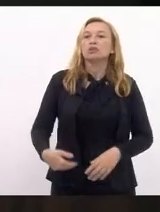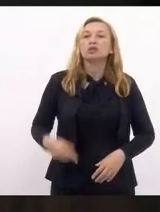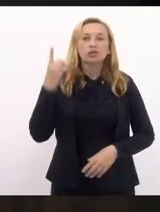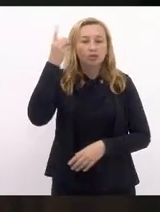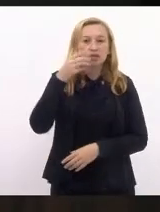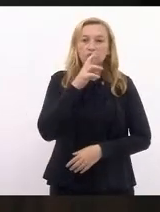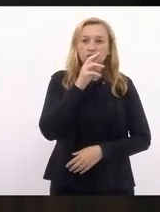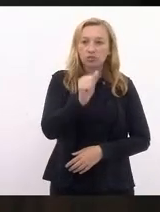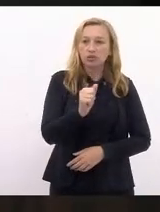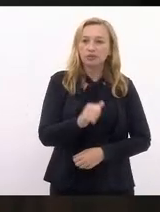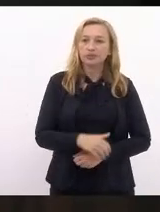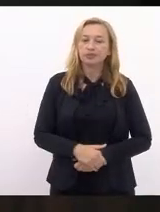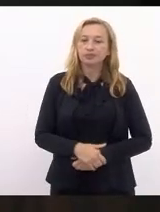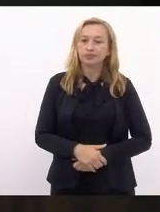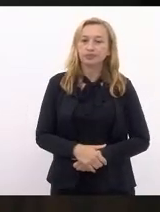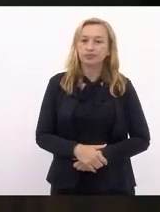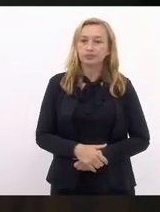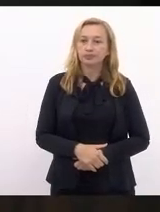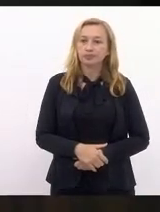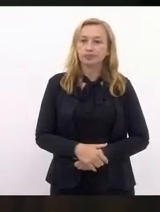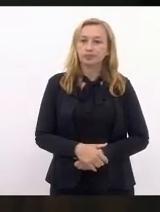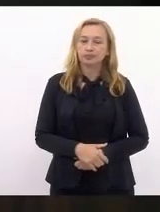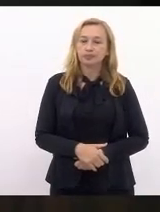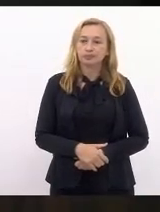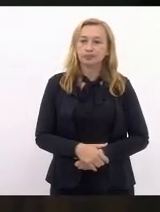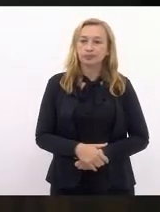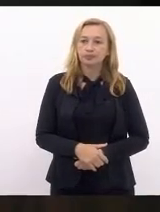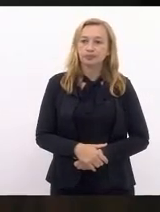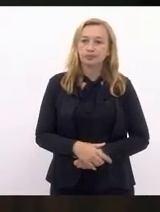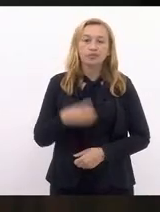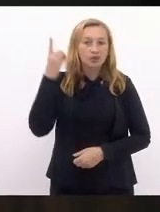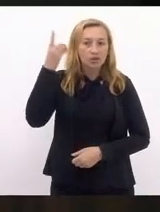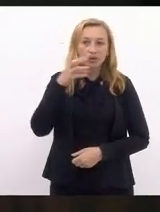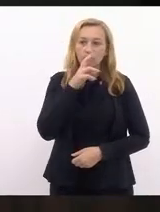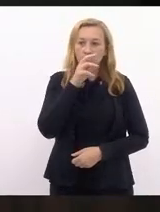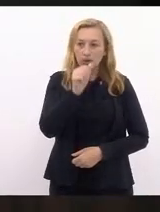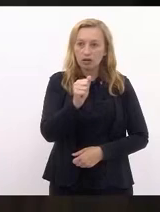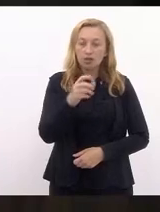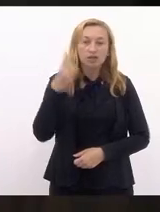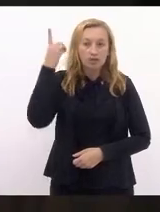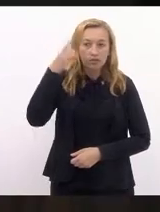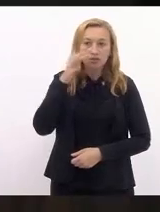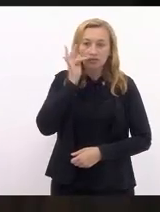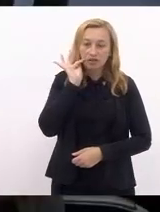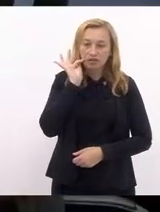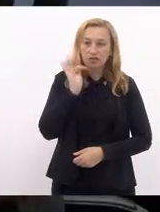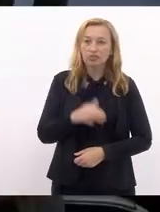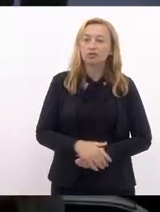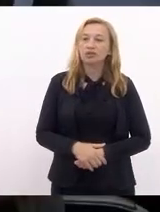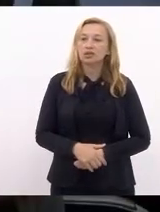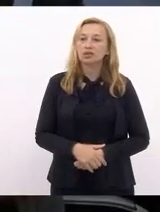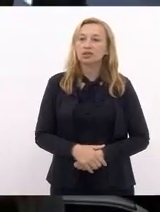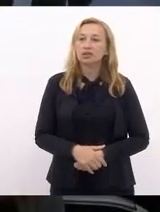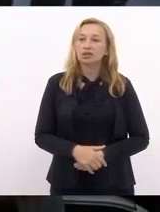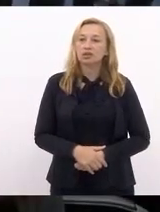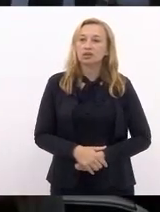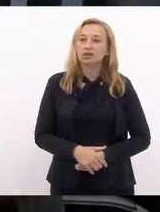por causa do Rodrigo Amorim o deputado Rodrigo Amorim Deputado Flávio Serafim